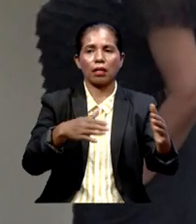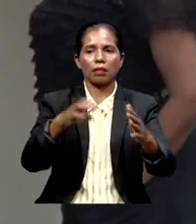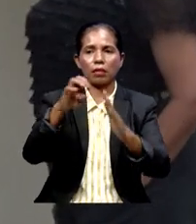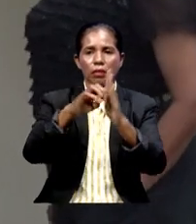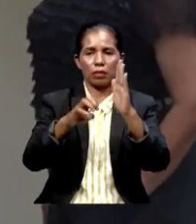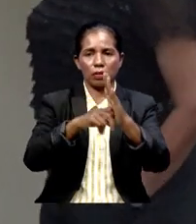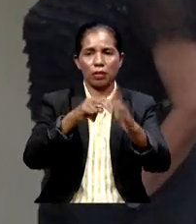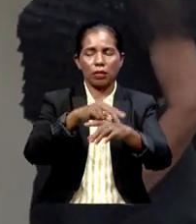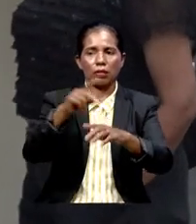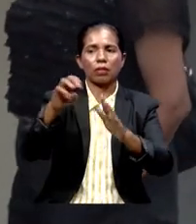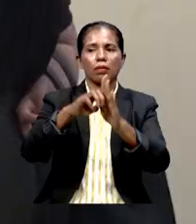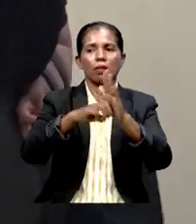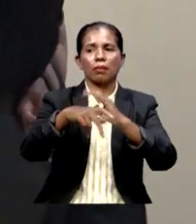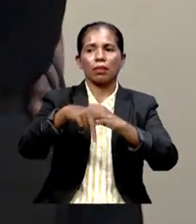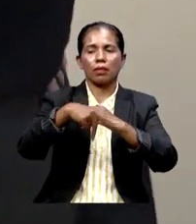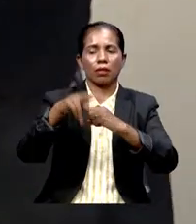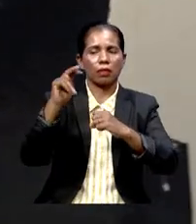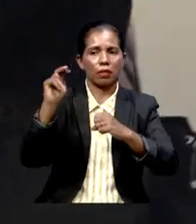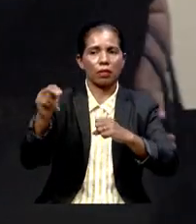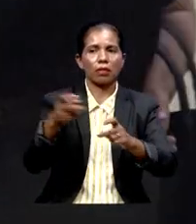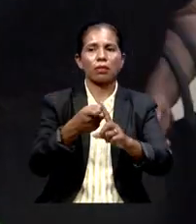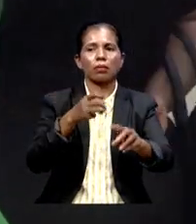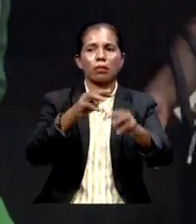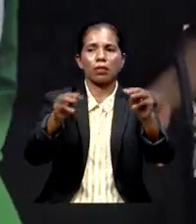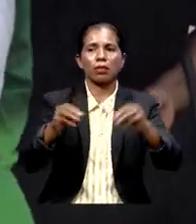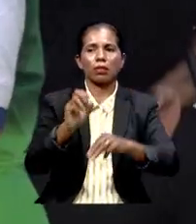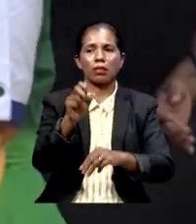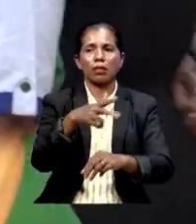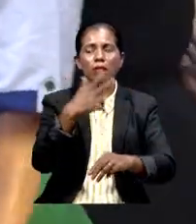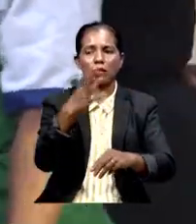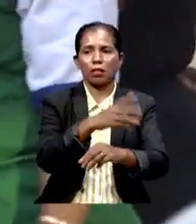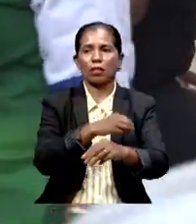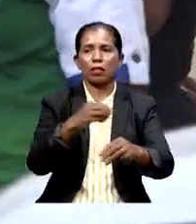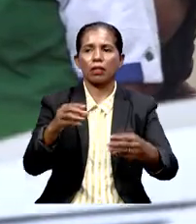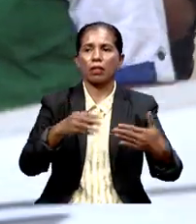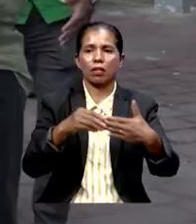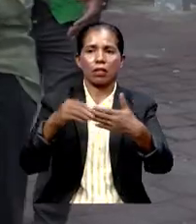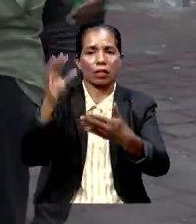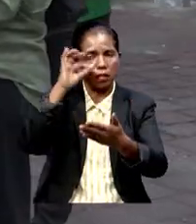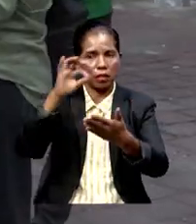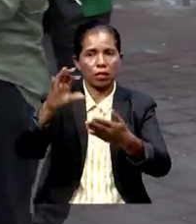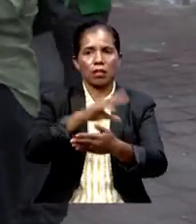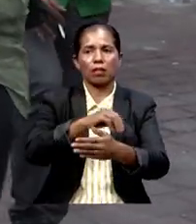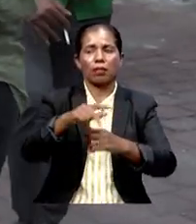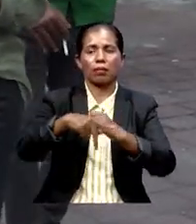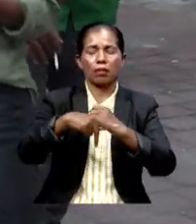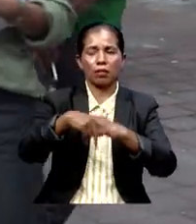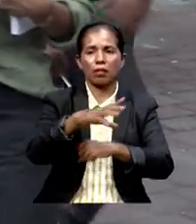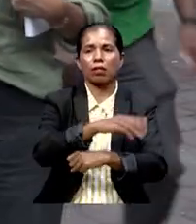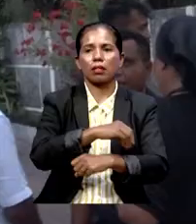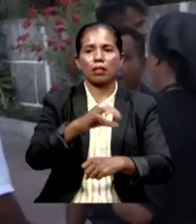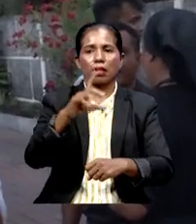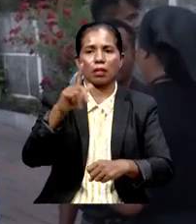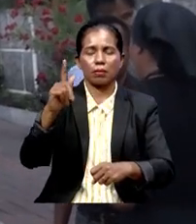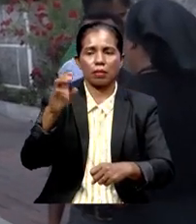estrutura Partido União Rússia e Município Sano Recintolo Né, lidera o secretário-geral Partido CNRT Francisco Calvário Lei